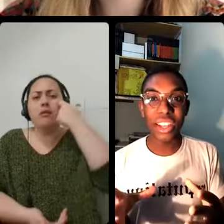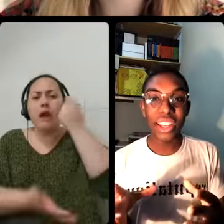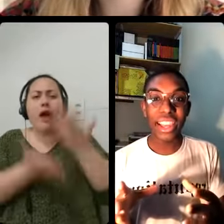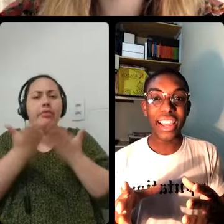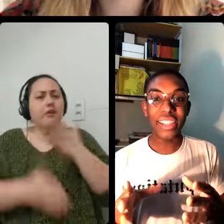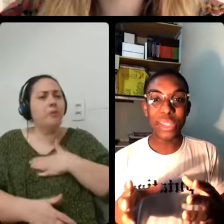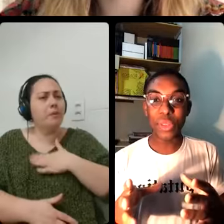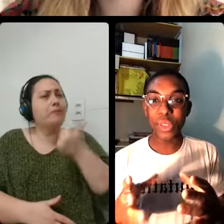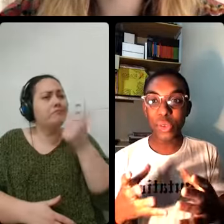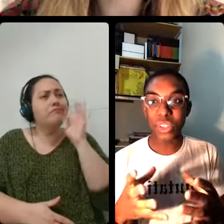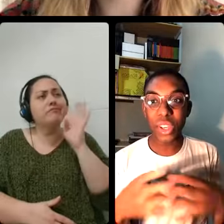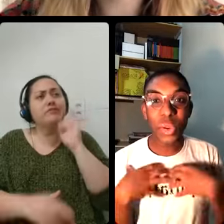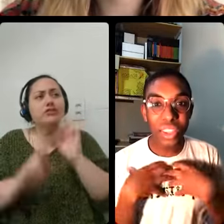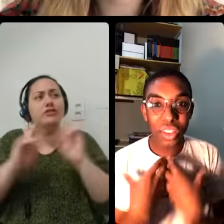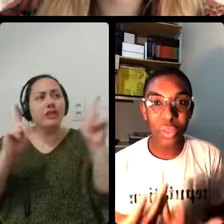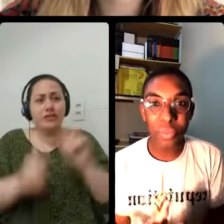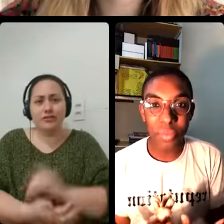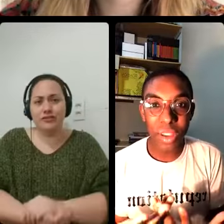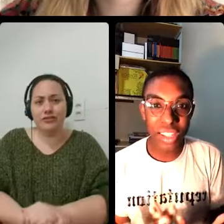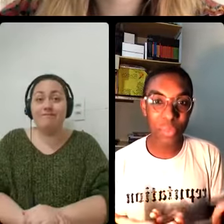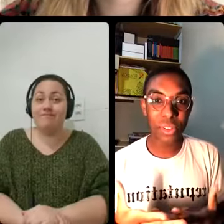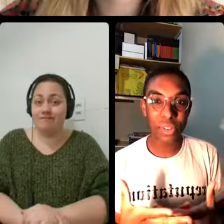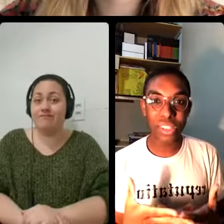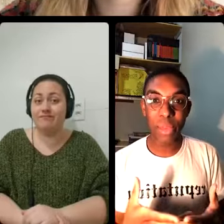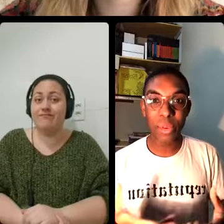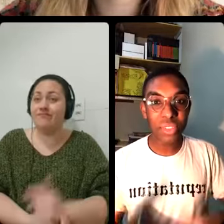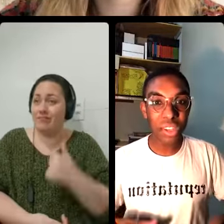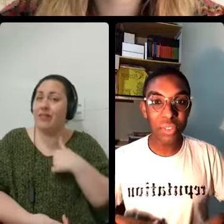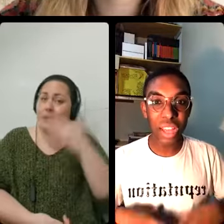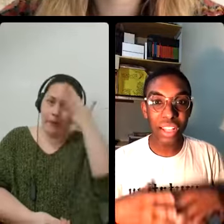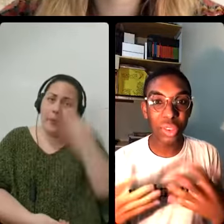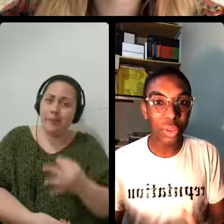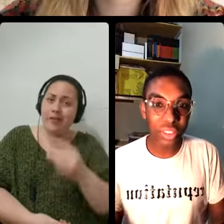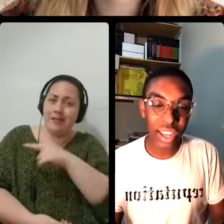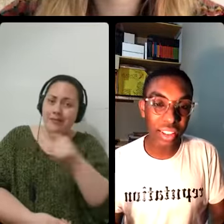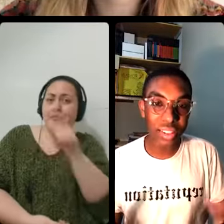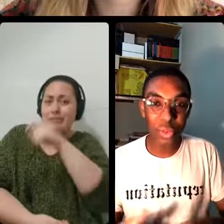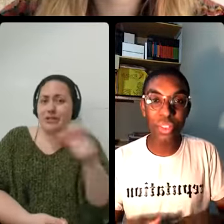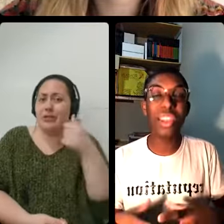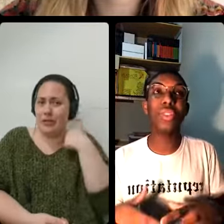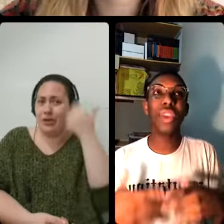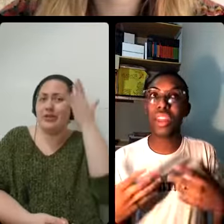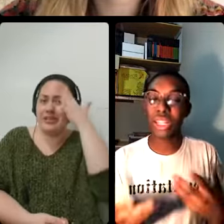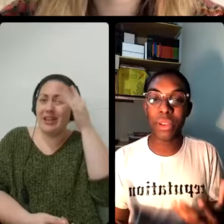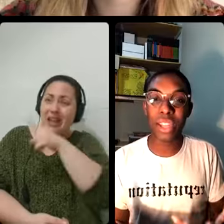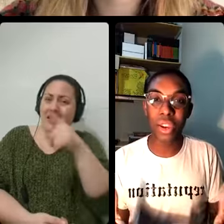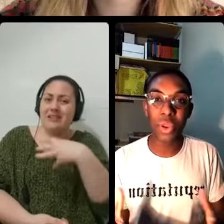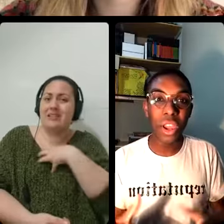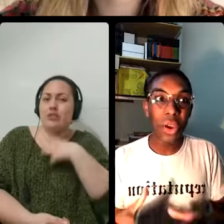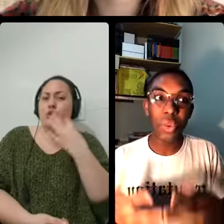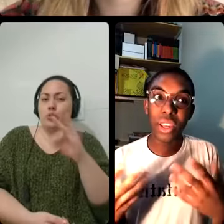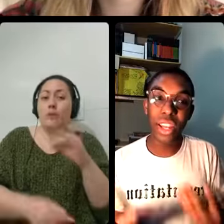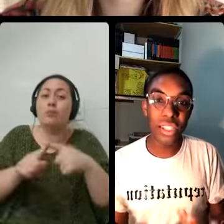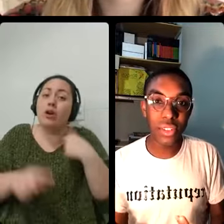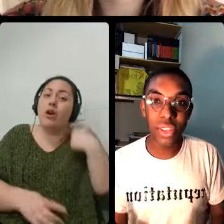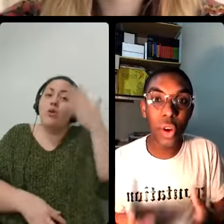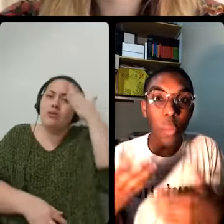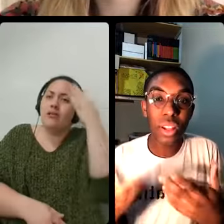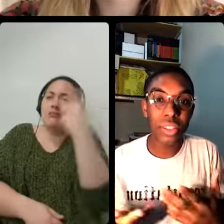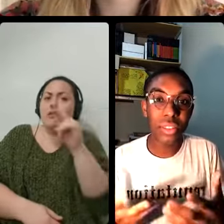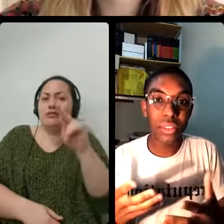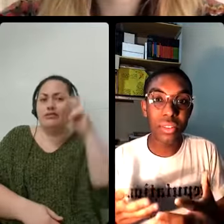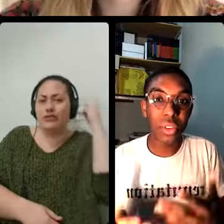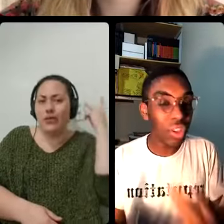final, essas pessoas, eu entendo essas pessoas, sabe? Eu sei a dor delas, eu entendo o que que elas passaram, o que que elas vivem,